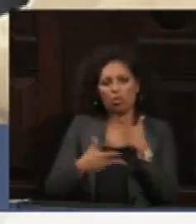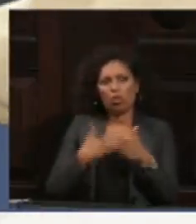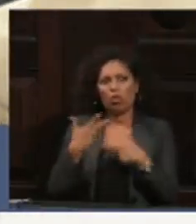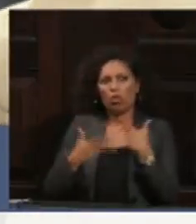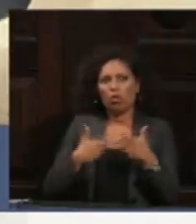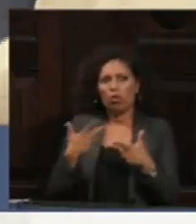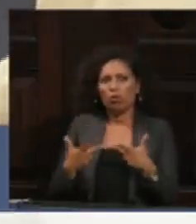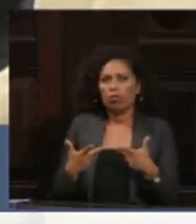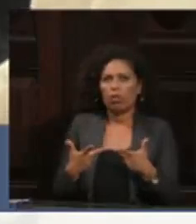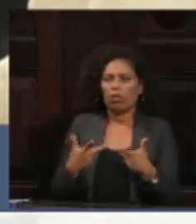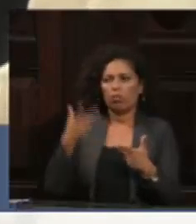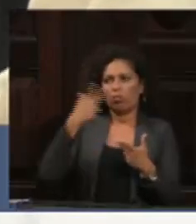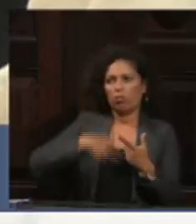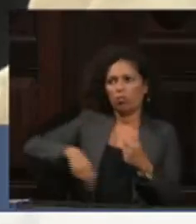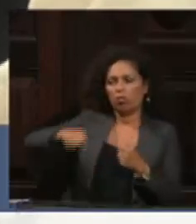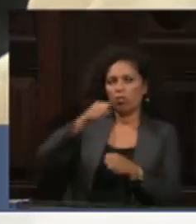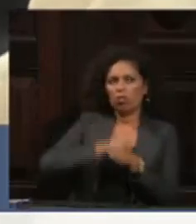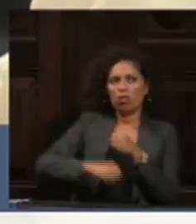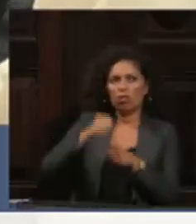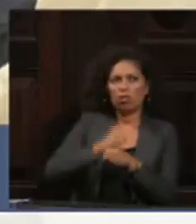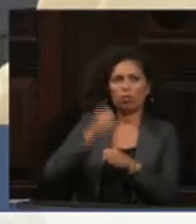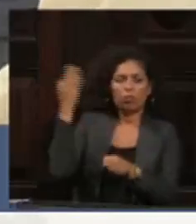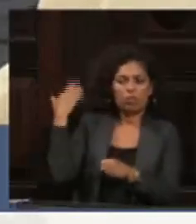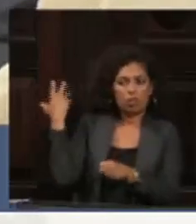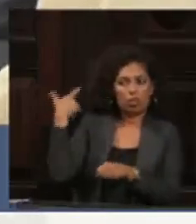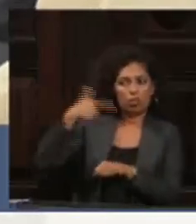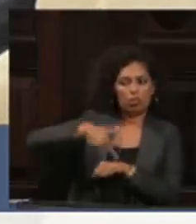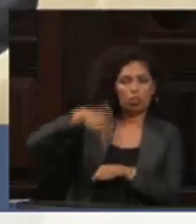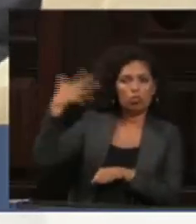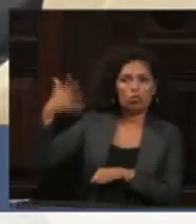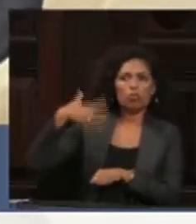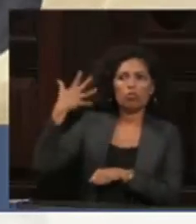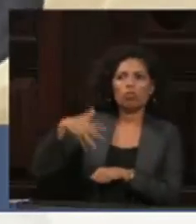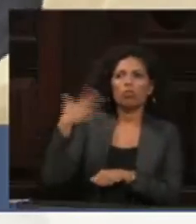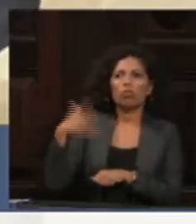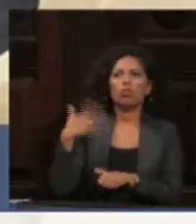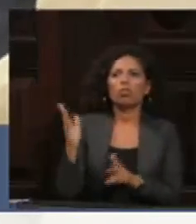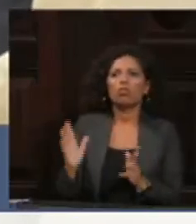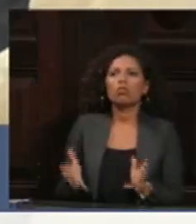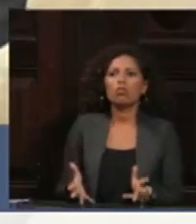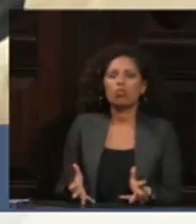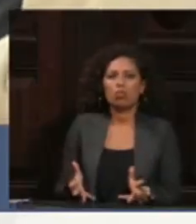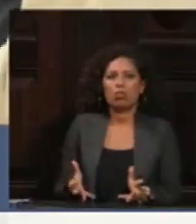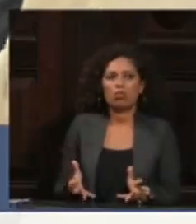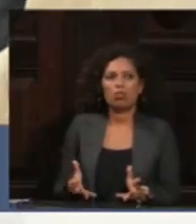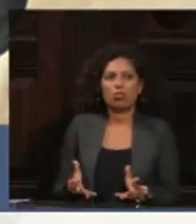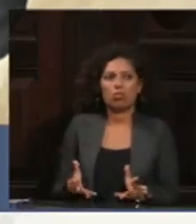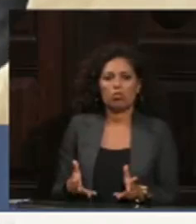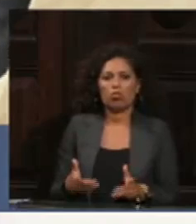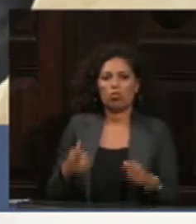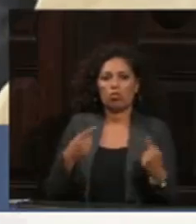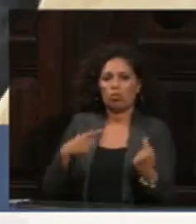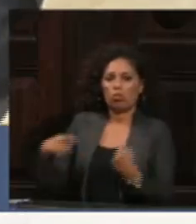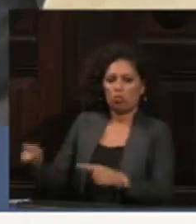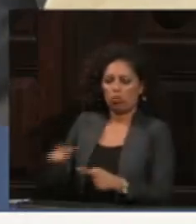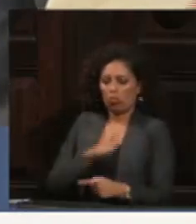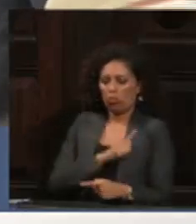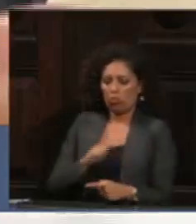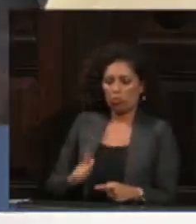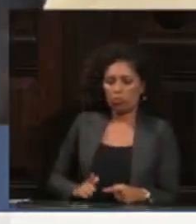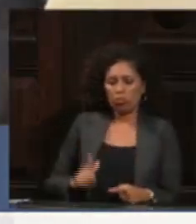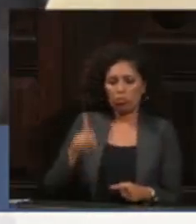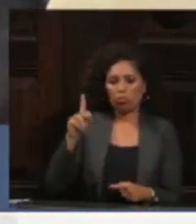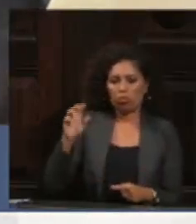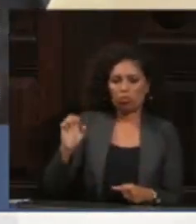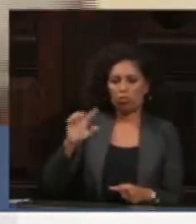porque no ano passado, daquela tribuna, eu que fiz sistemática oposição ao governador Pezão, sistemática